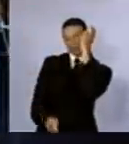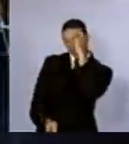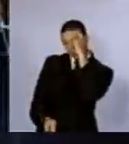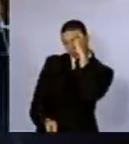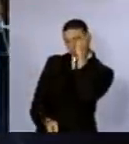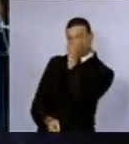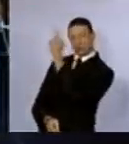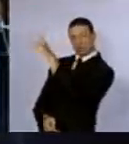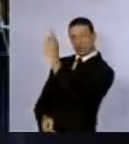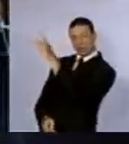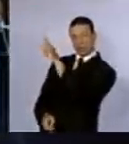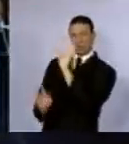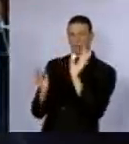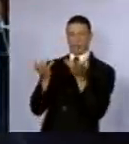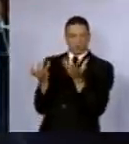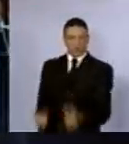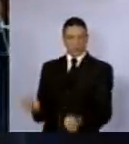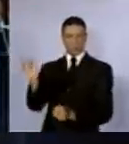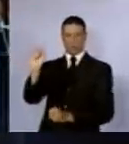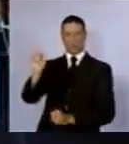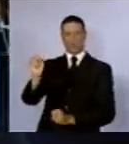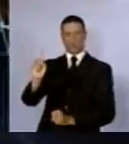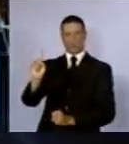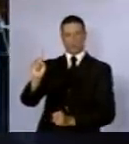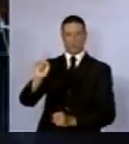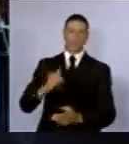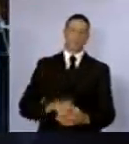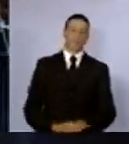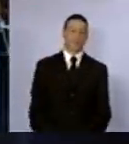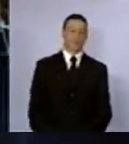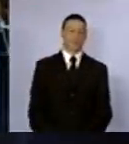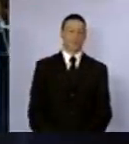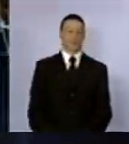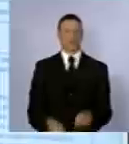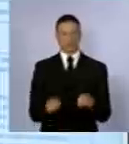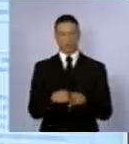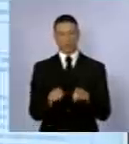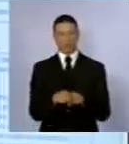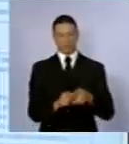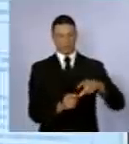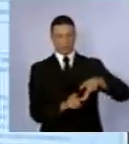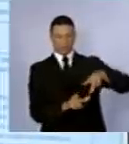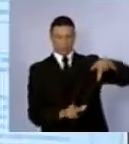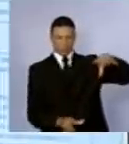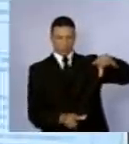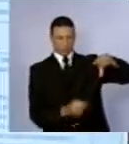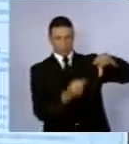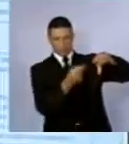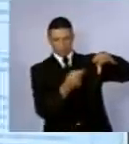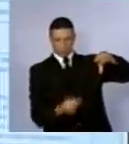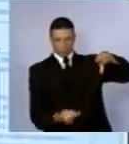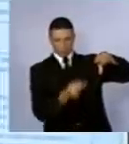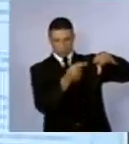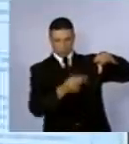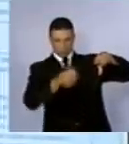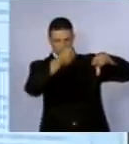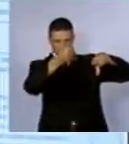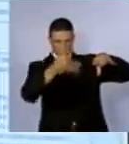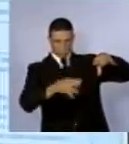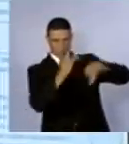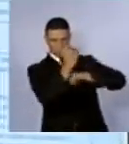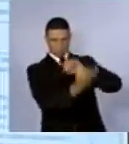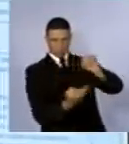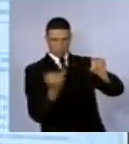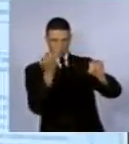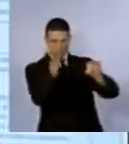diferente daquela ocidental. Né. Aqui é apresentado também ao lado aí um extrato lá do quadro que é mostrado no site da